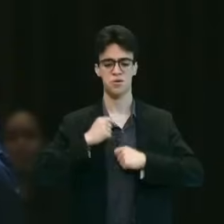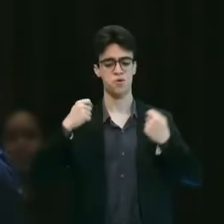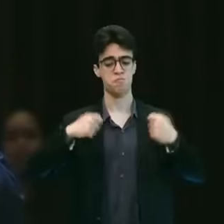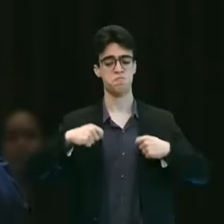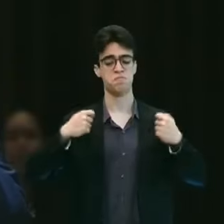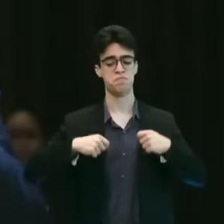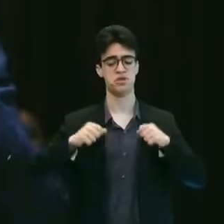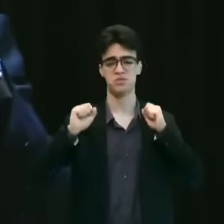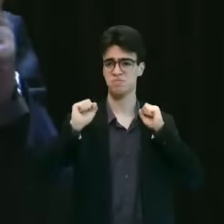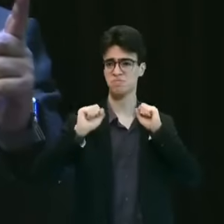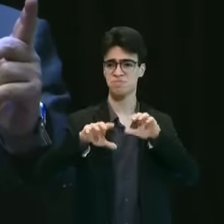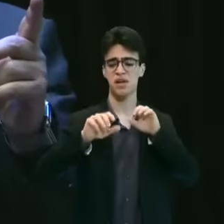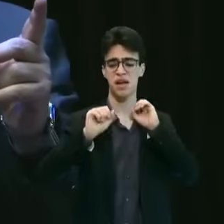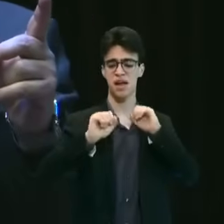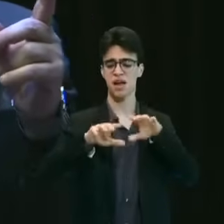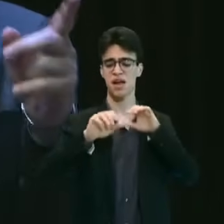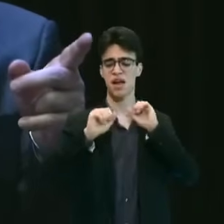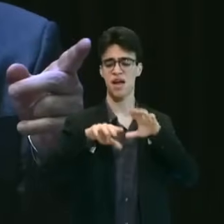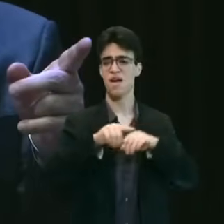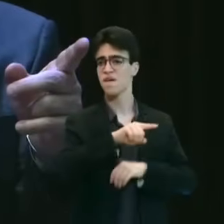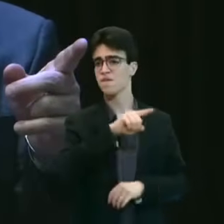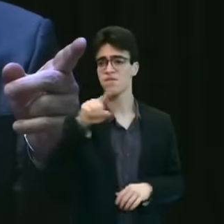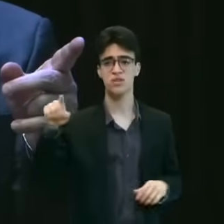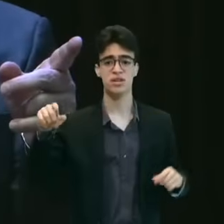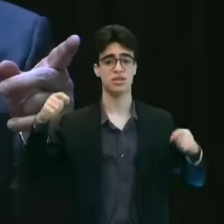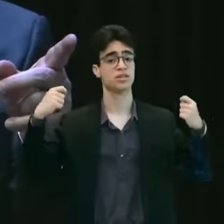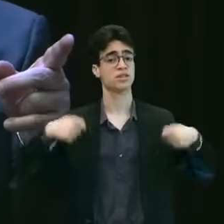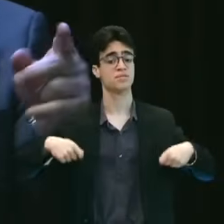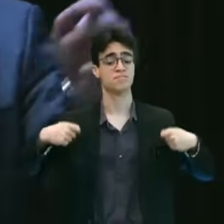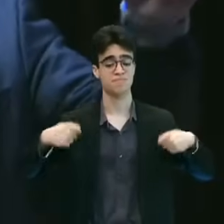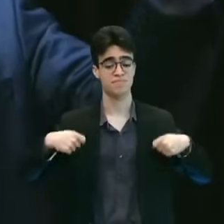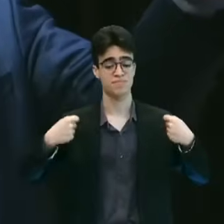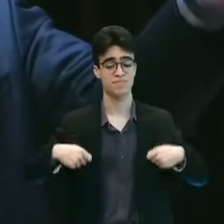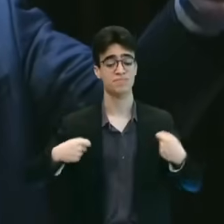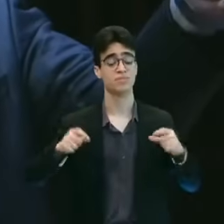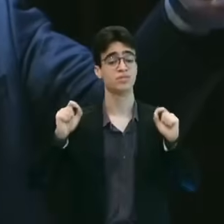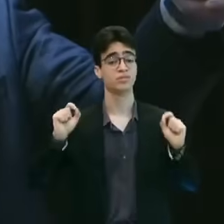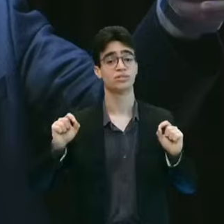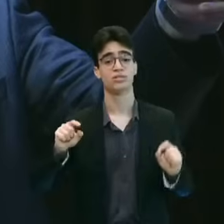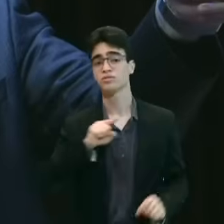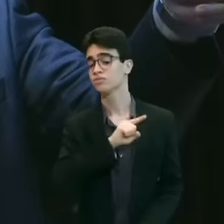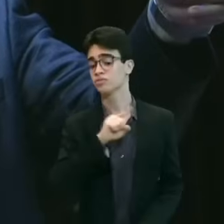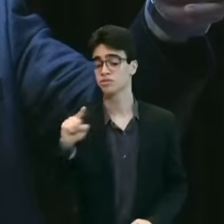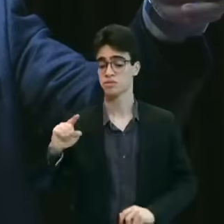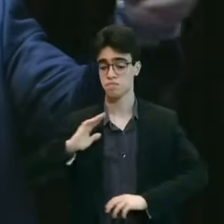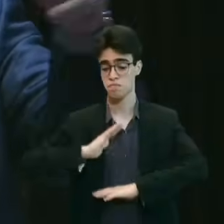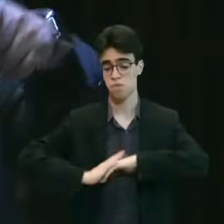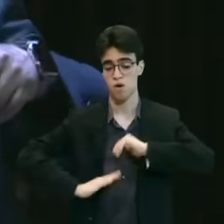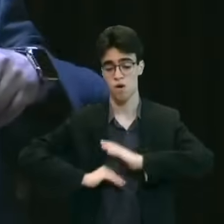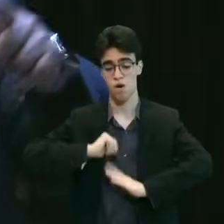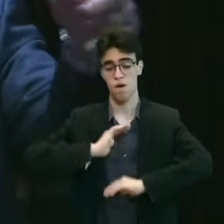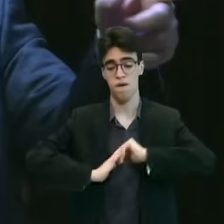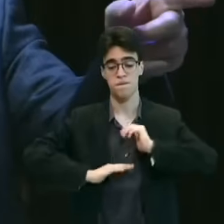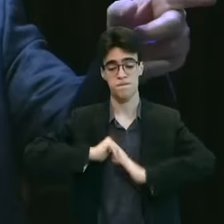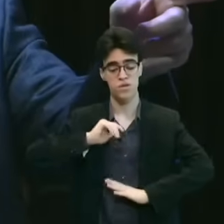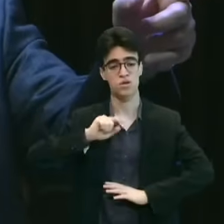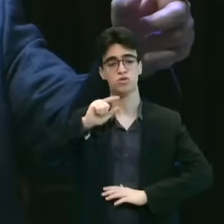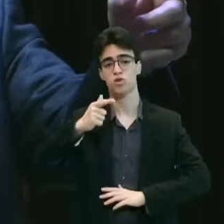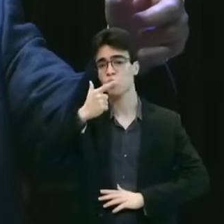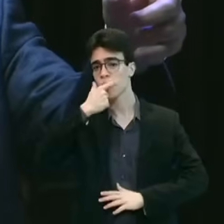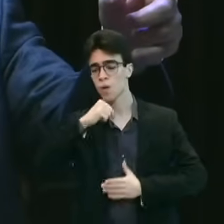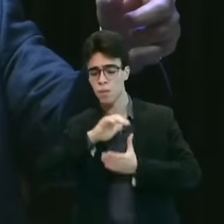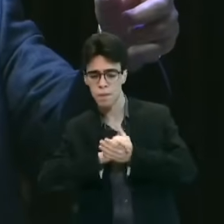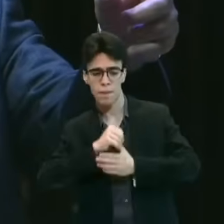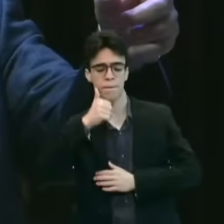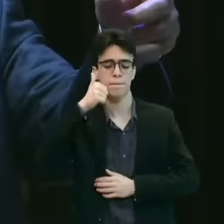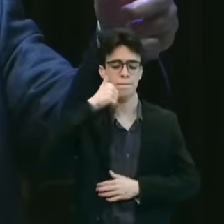que ensinar você a ser um profissional, um marido, uma